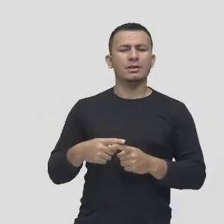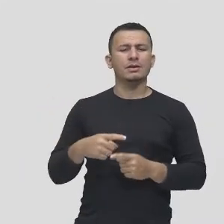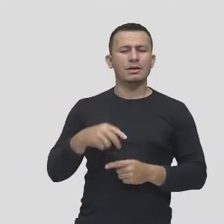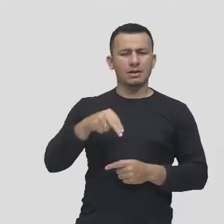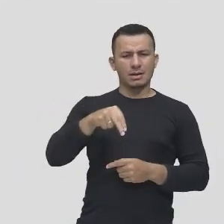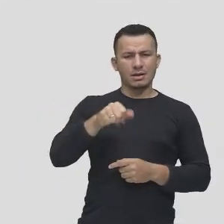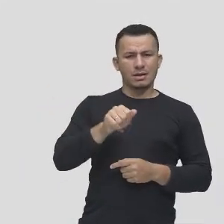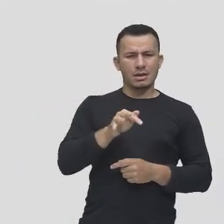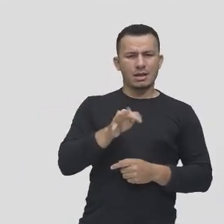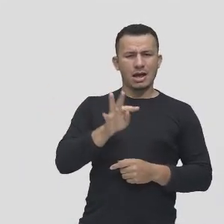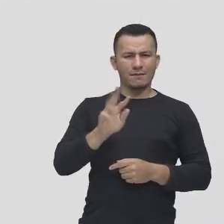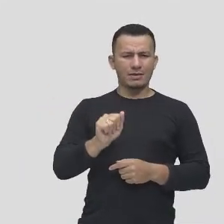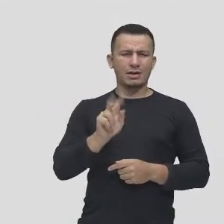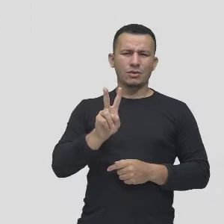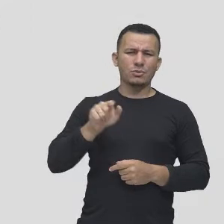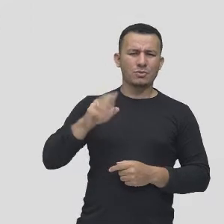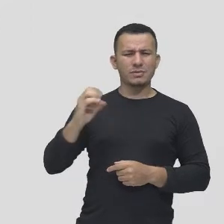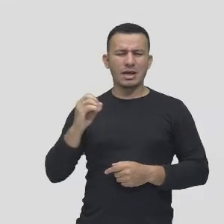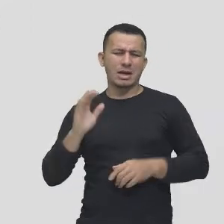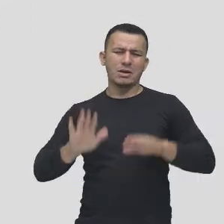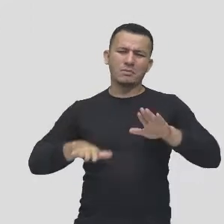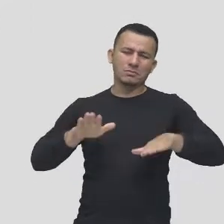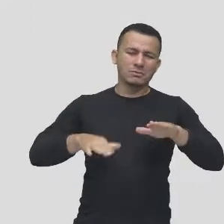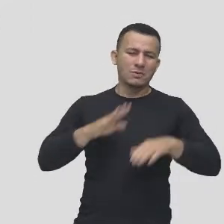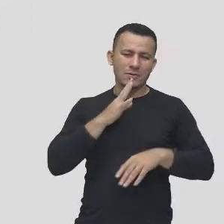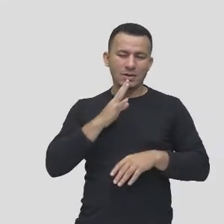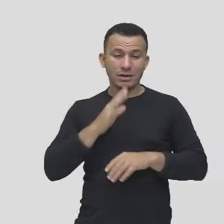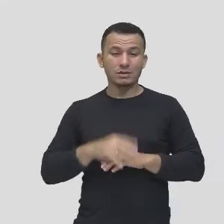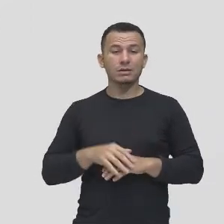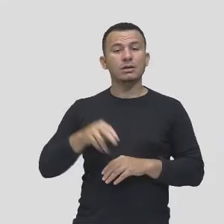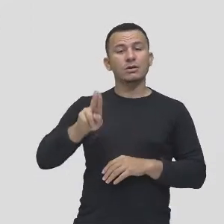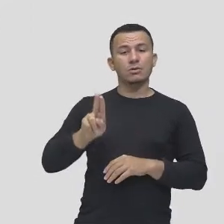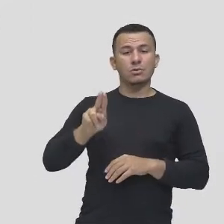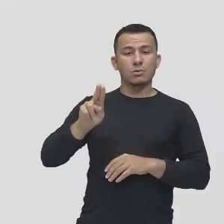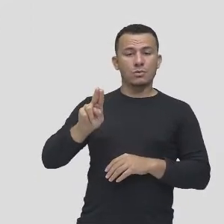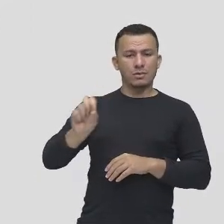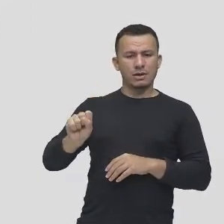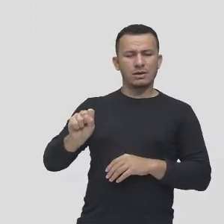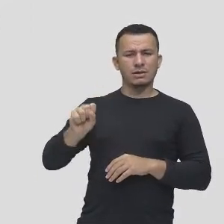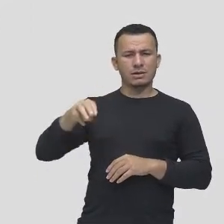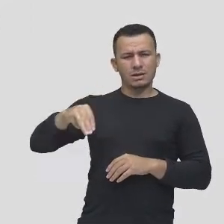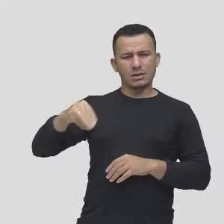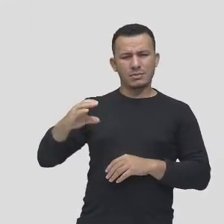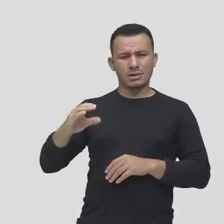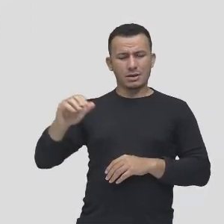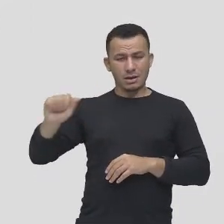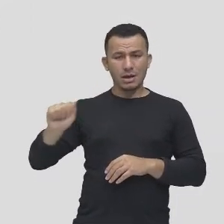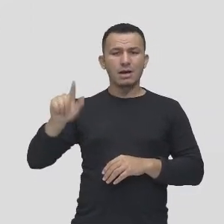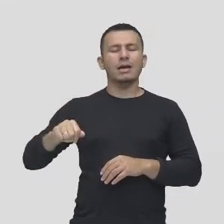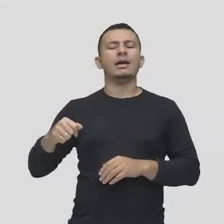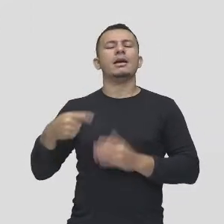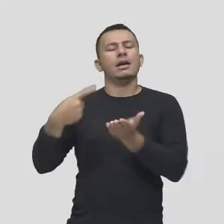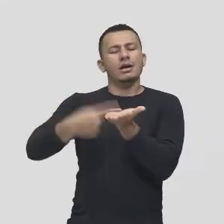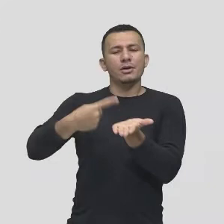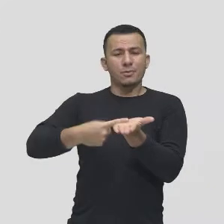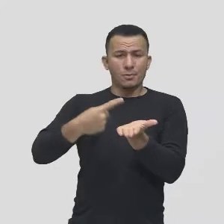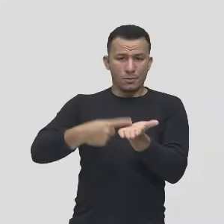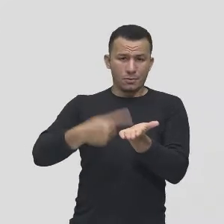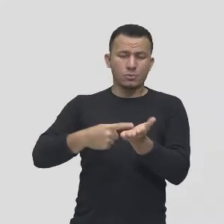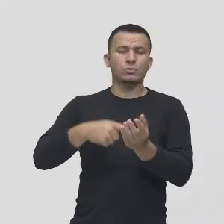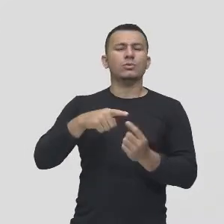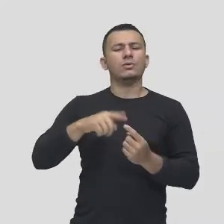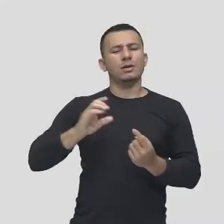chama de NAFTA 2.0, enfim, que é o mesmo acordo entre Canadá, Estados Unidos e México, só que com